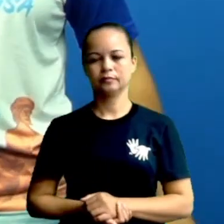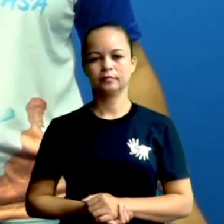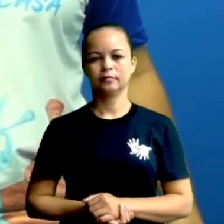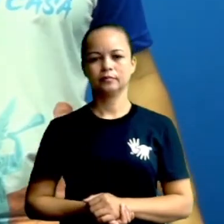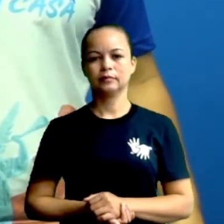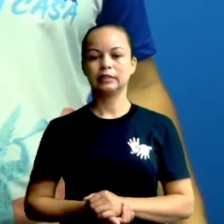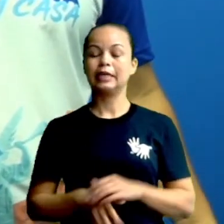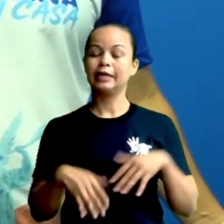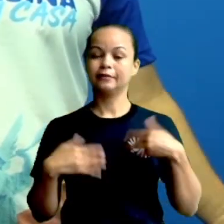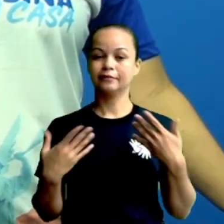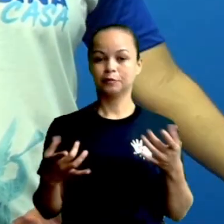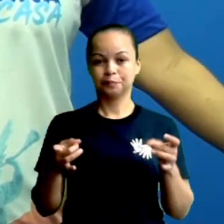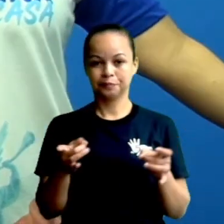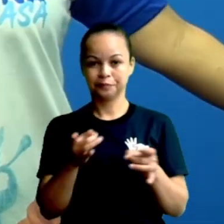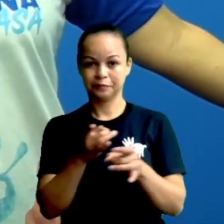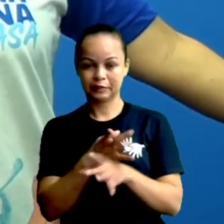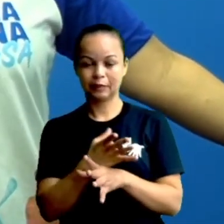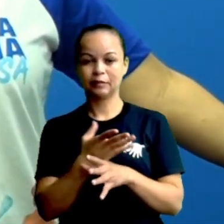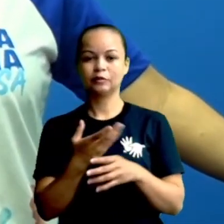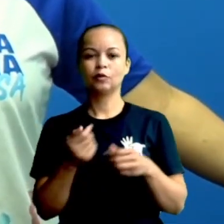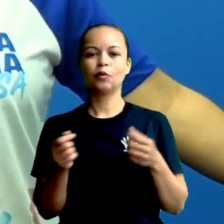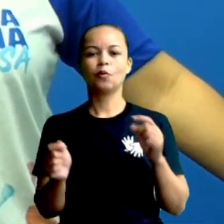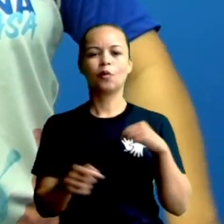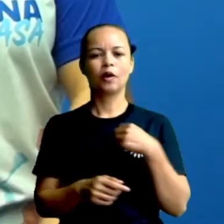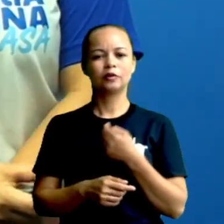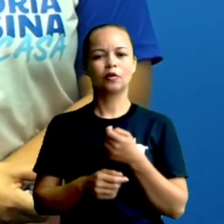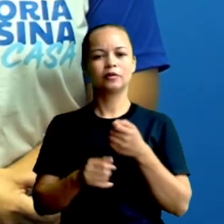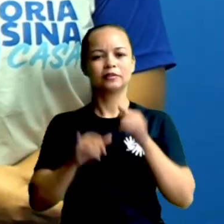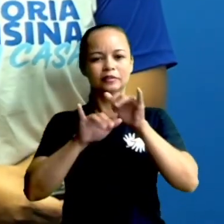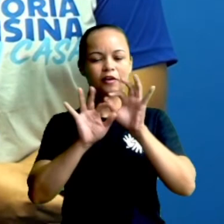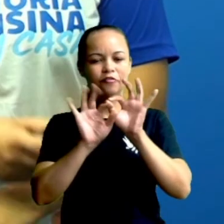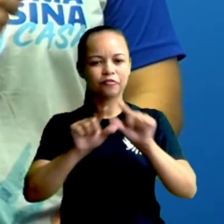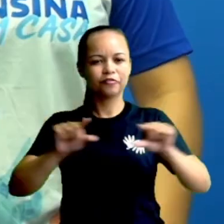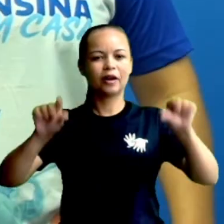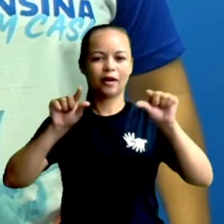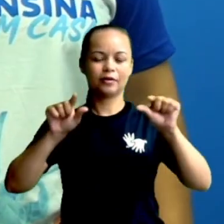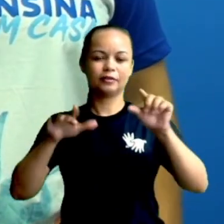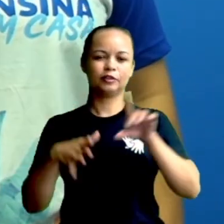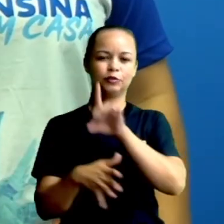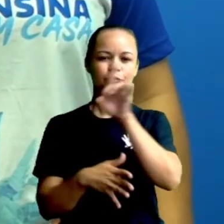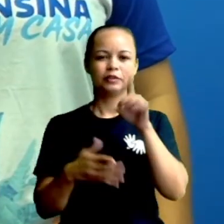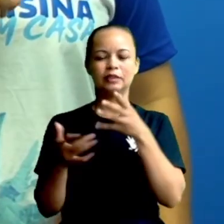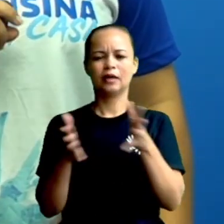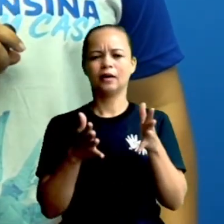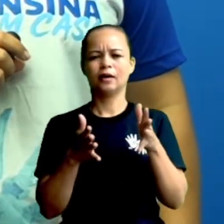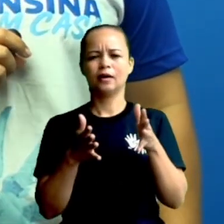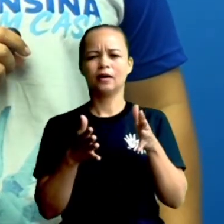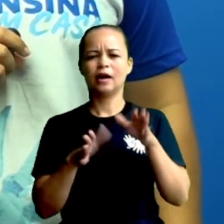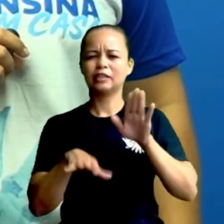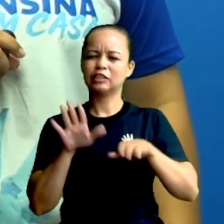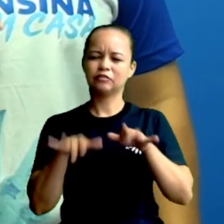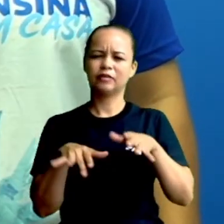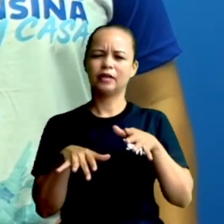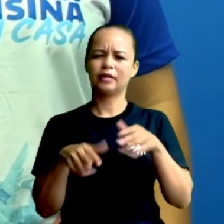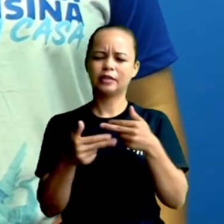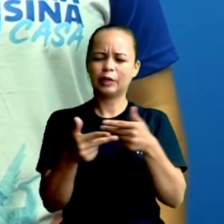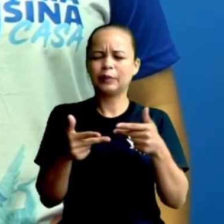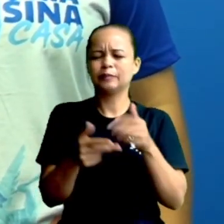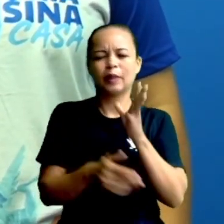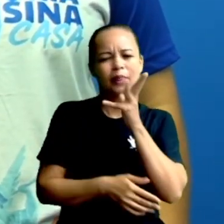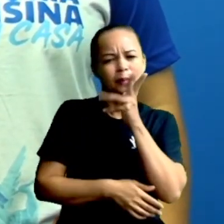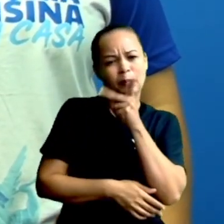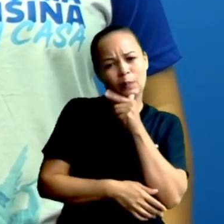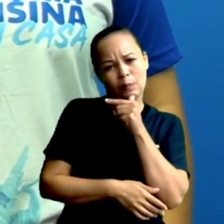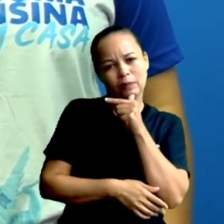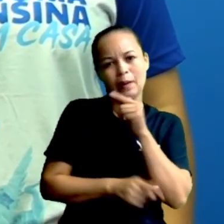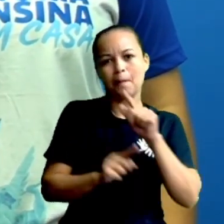Então, ficamos por aqui com nossa frase do dia e às vezes as coisas demoram, mas